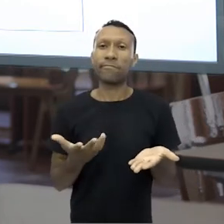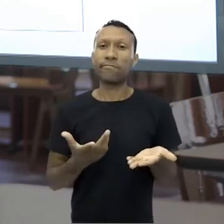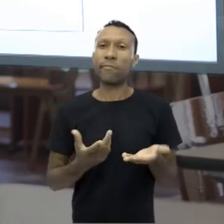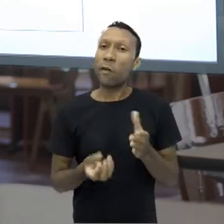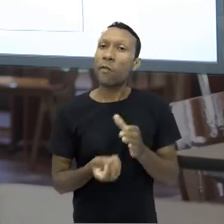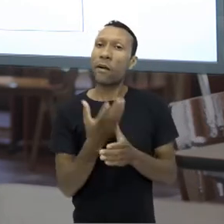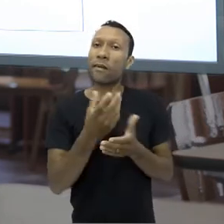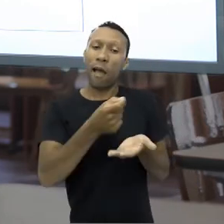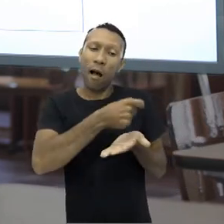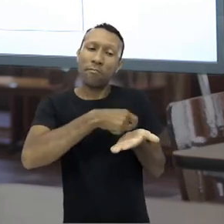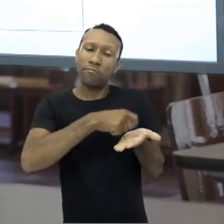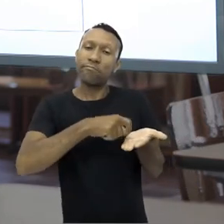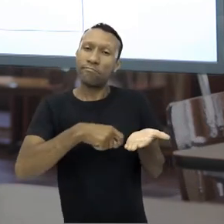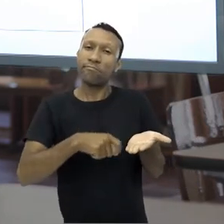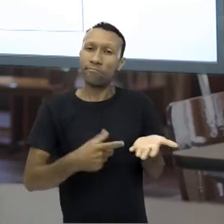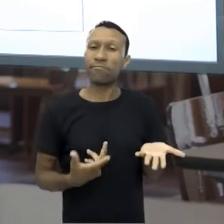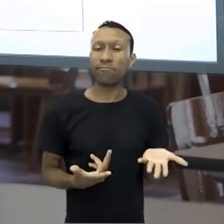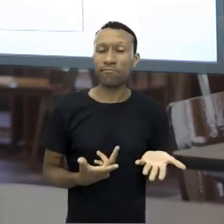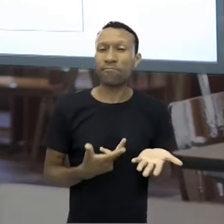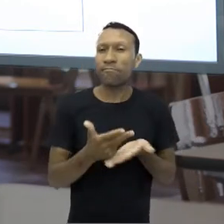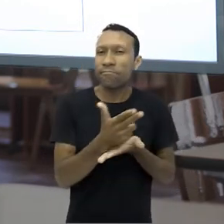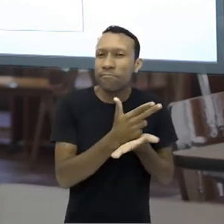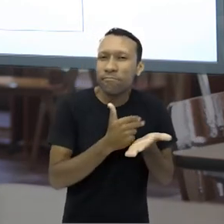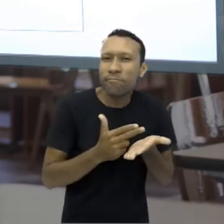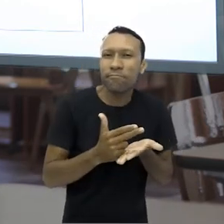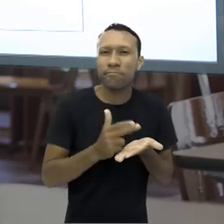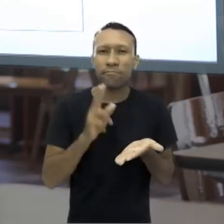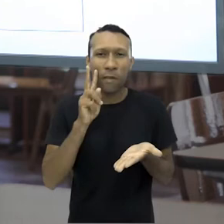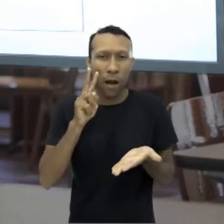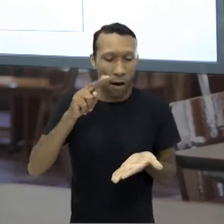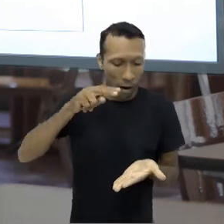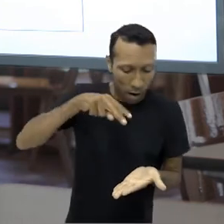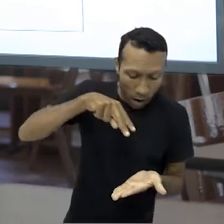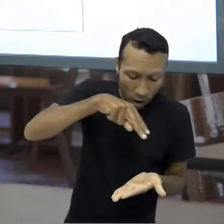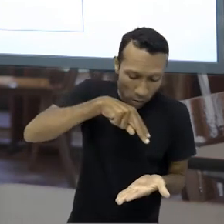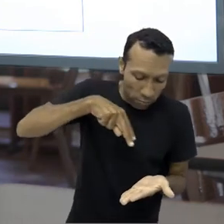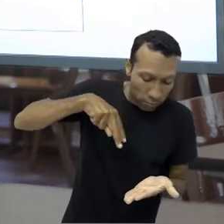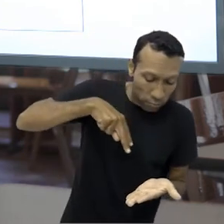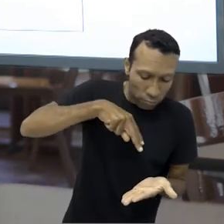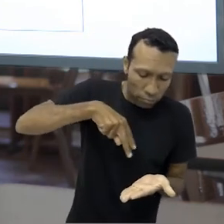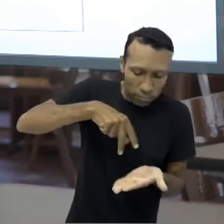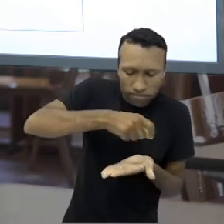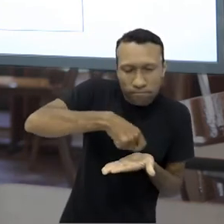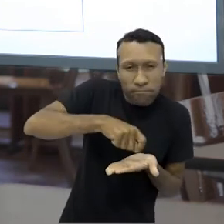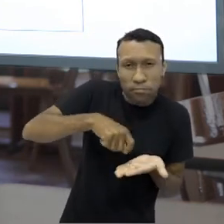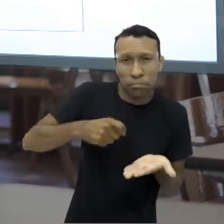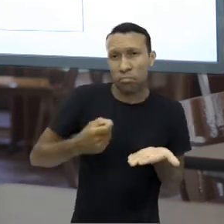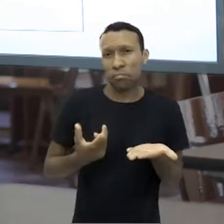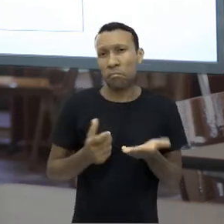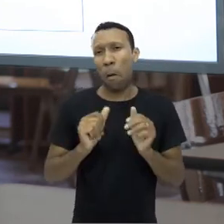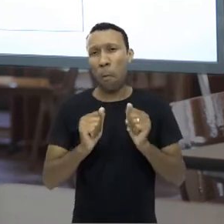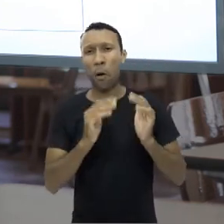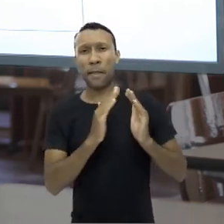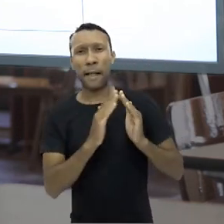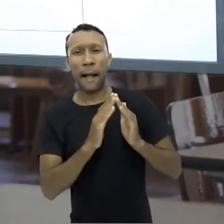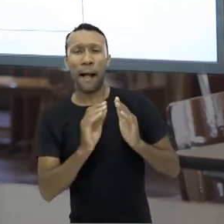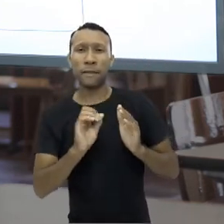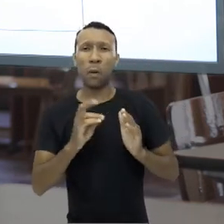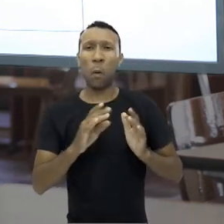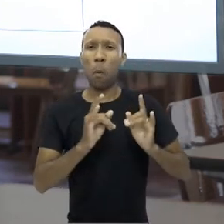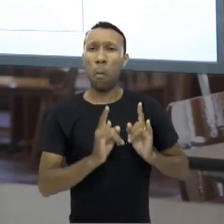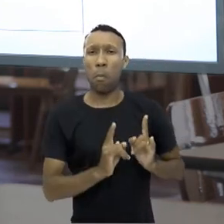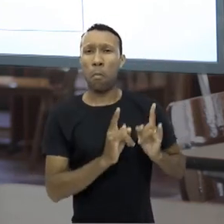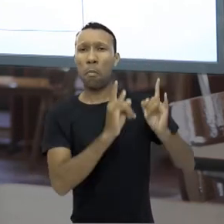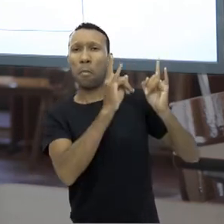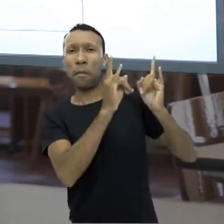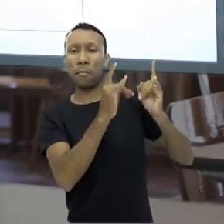esse desenho, essa planta baixa, ou seja, essa vista aérea superior da casa, ou do apartamento, ou da sua sala de aula